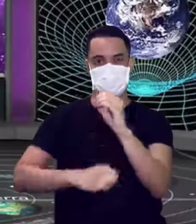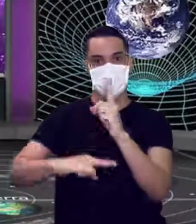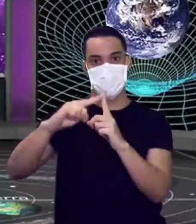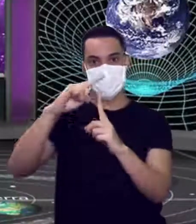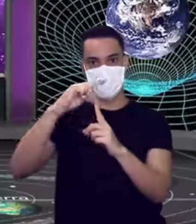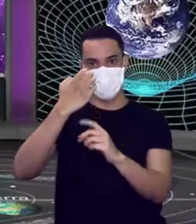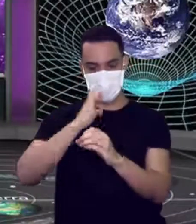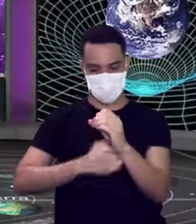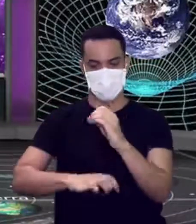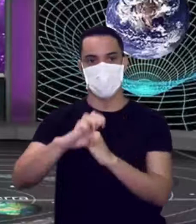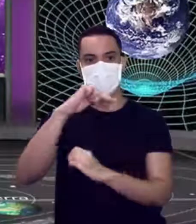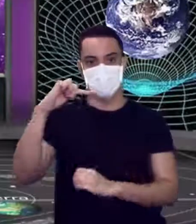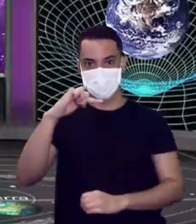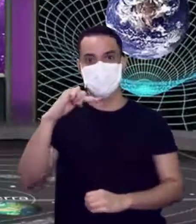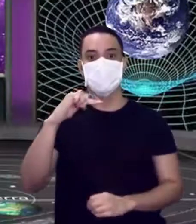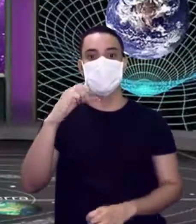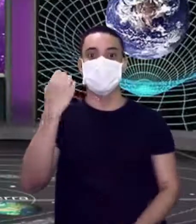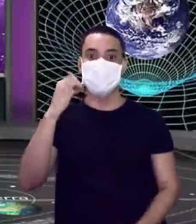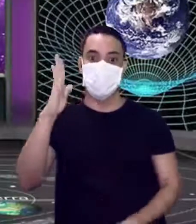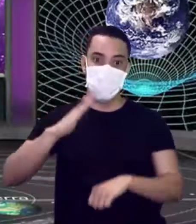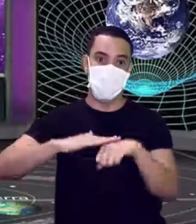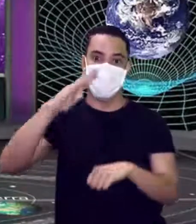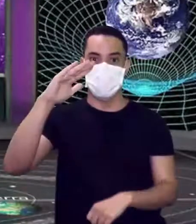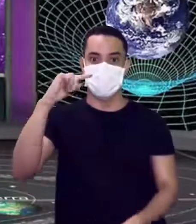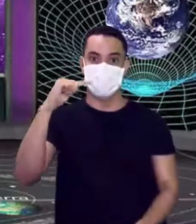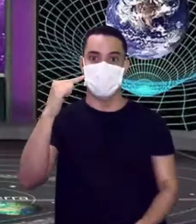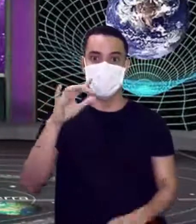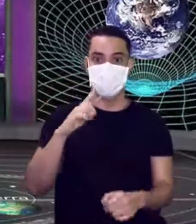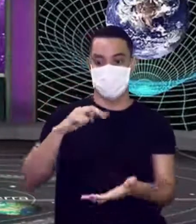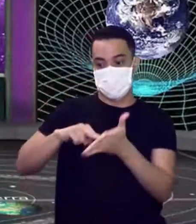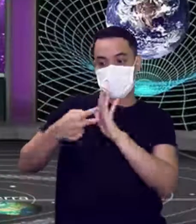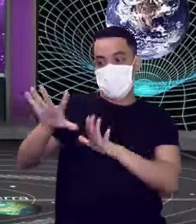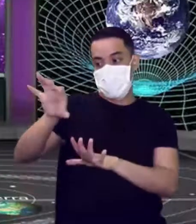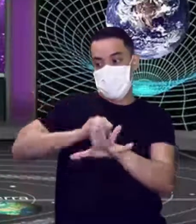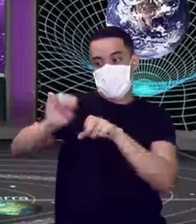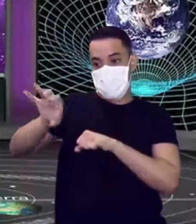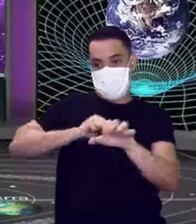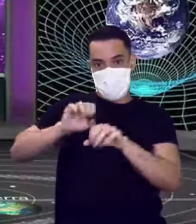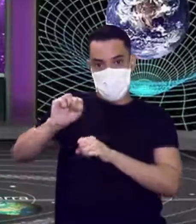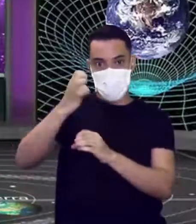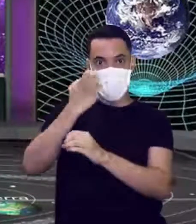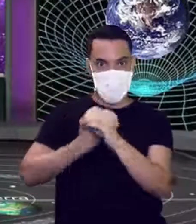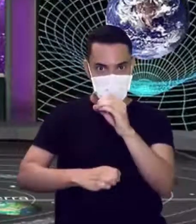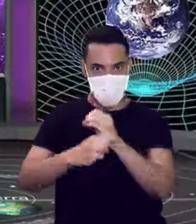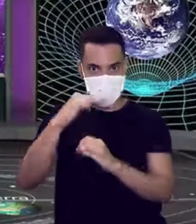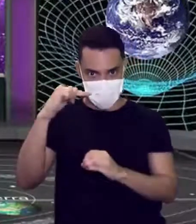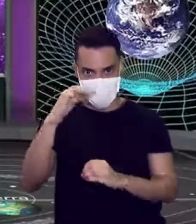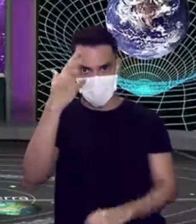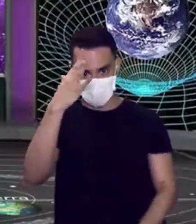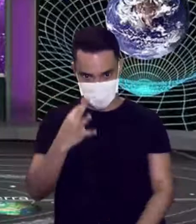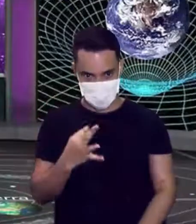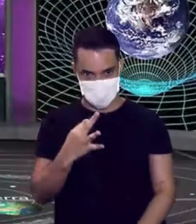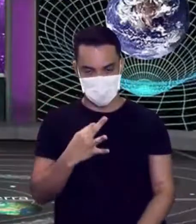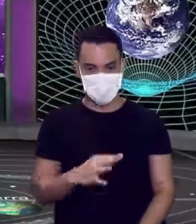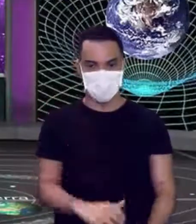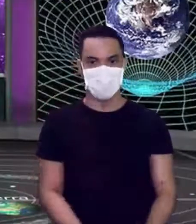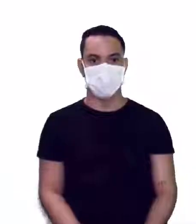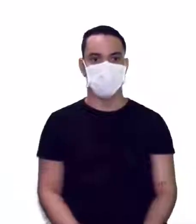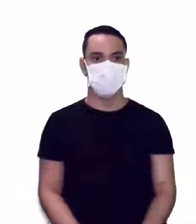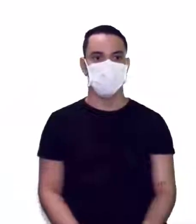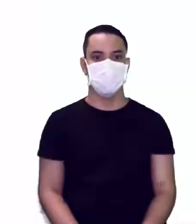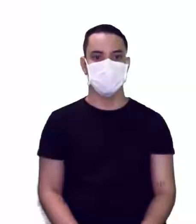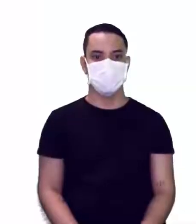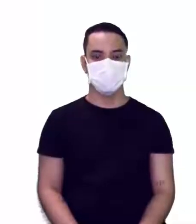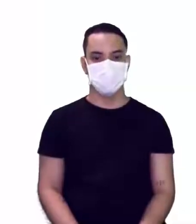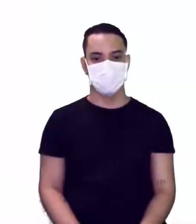corpo ele fica com mais cargas negativas, quer dizer que ele ganhou elétrons. Entenderam essa lógica? Vamos continuar, pessoal, então.